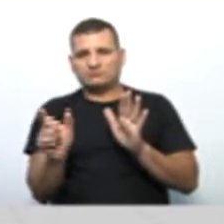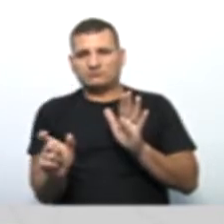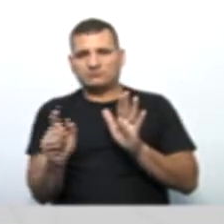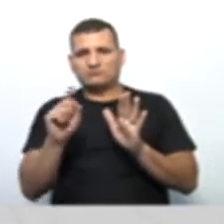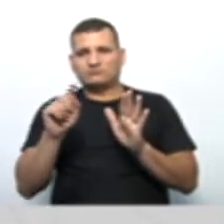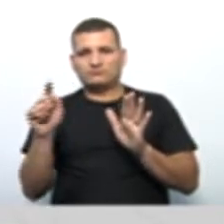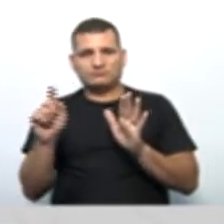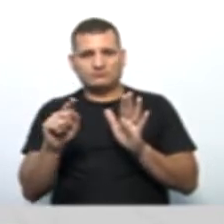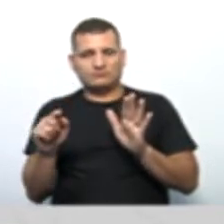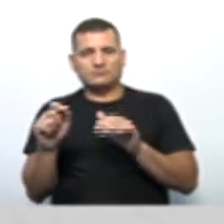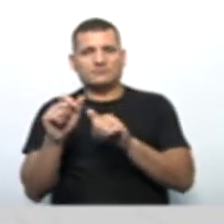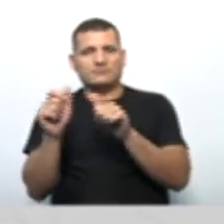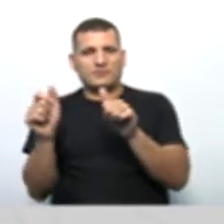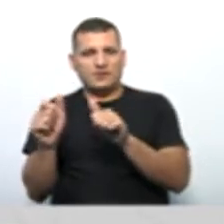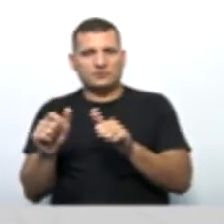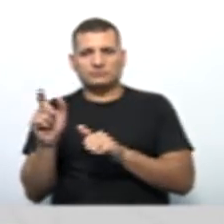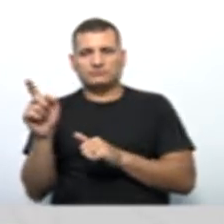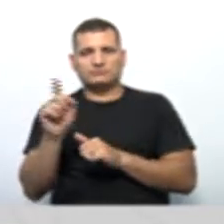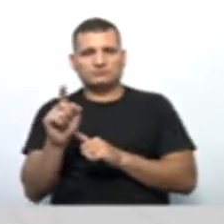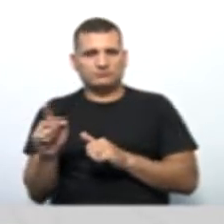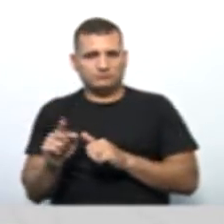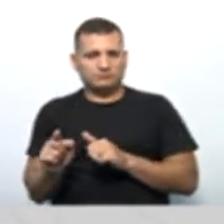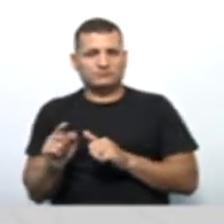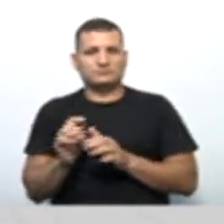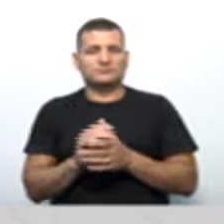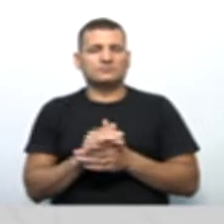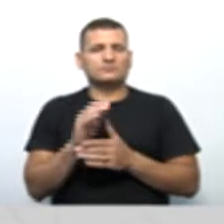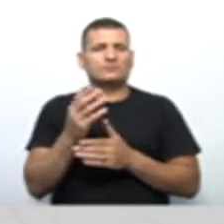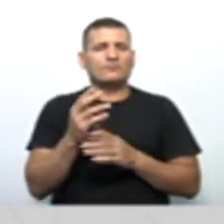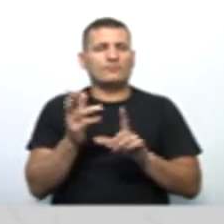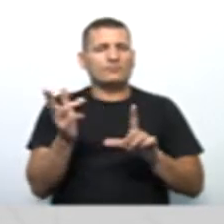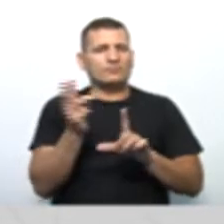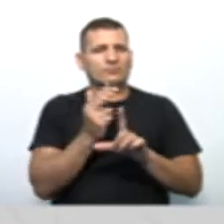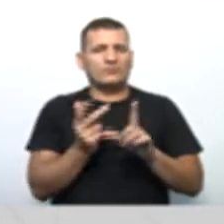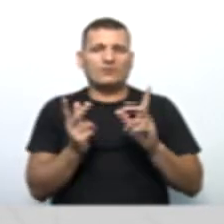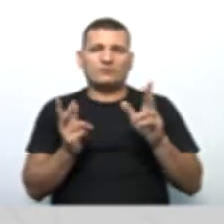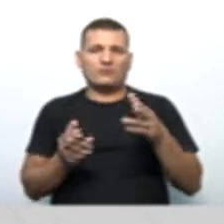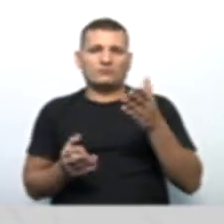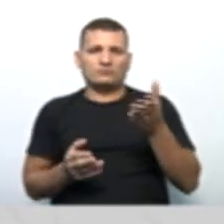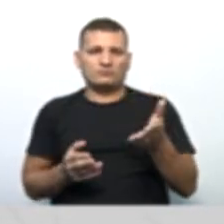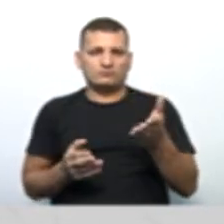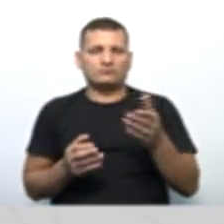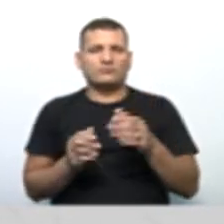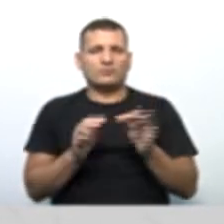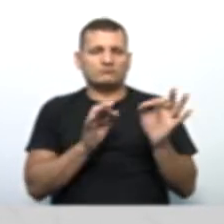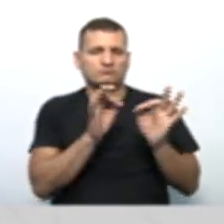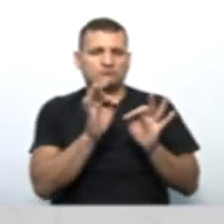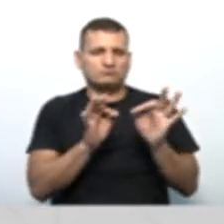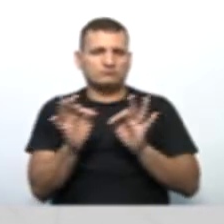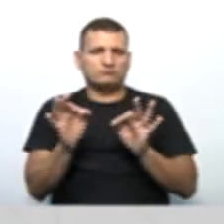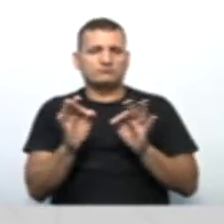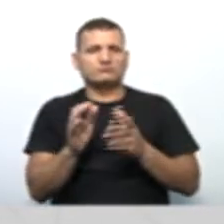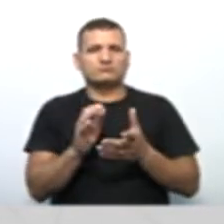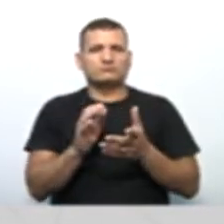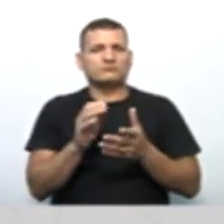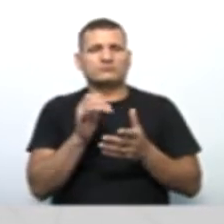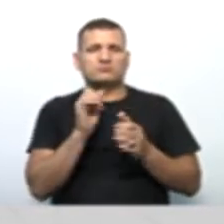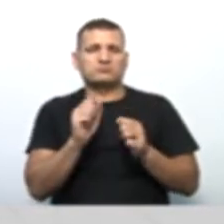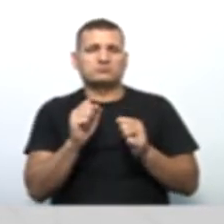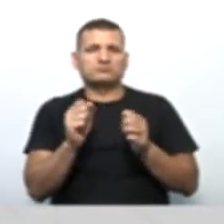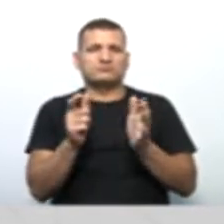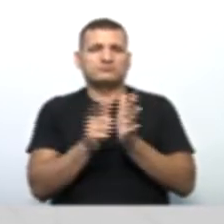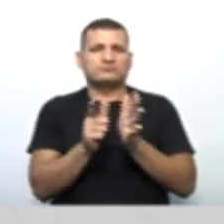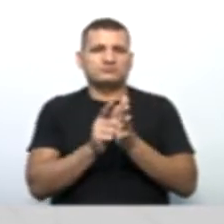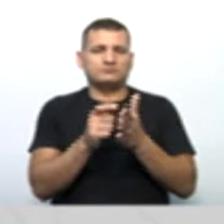novamente online frame é isso você montar uma idéia do que vai acontecer então eles a aliança pode montar ali no papel a mão